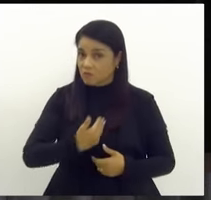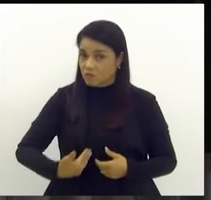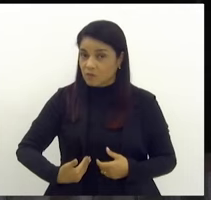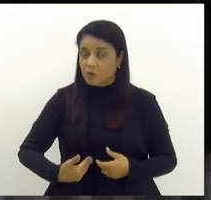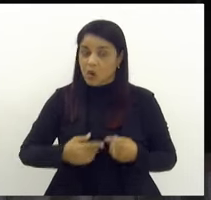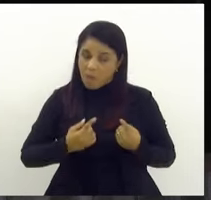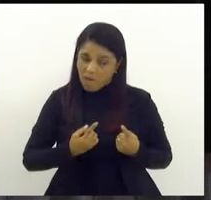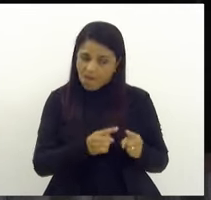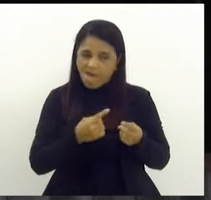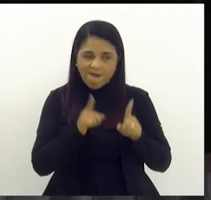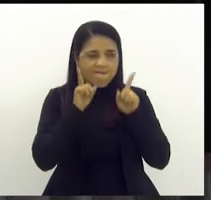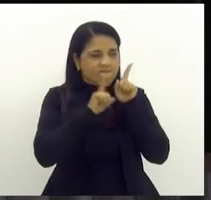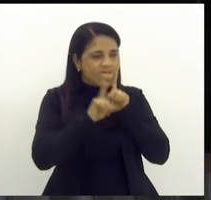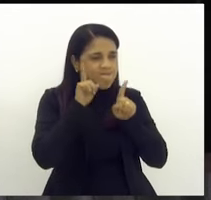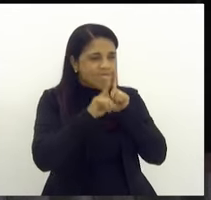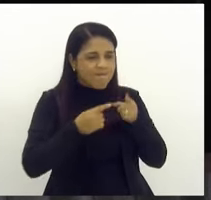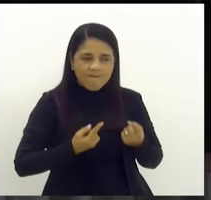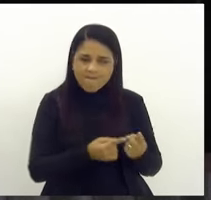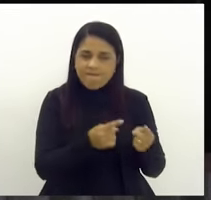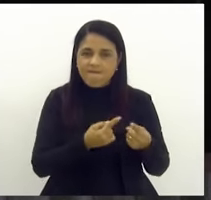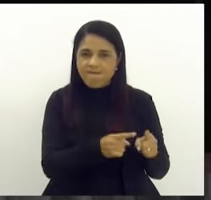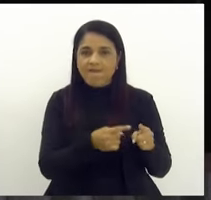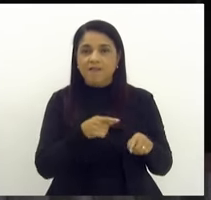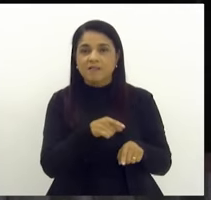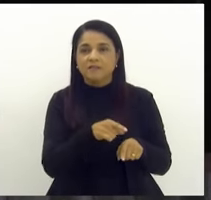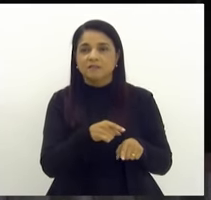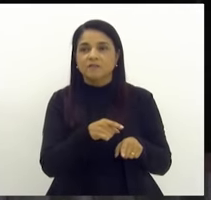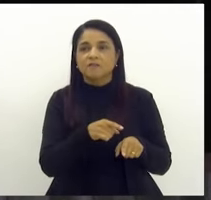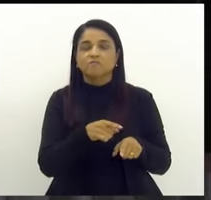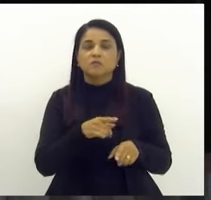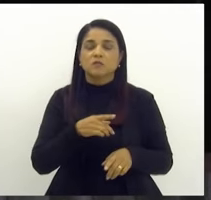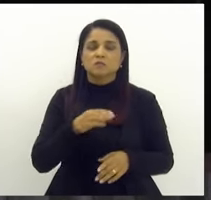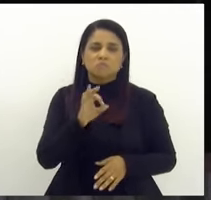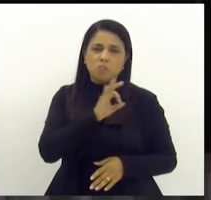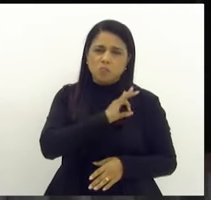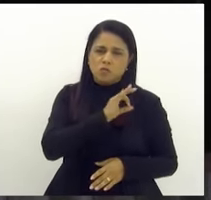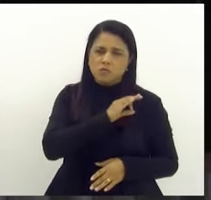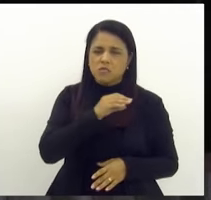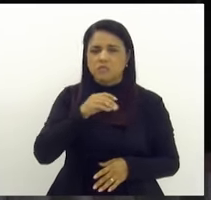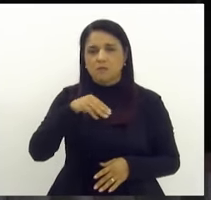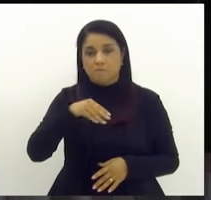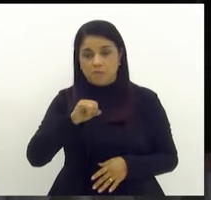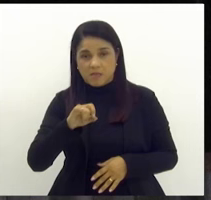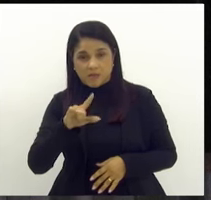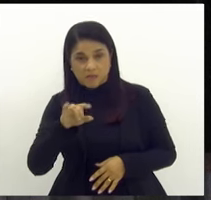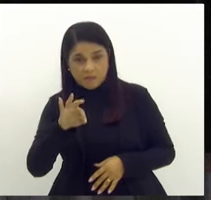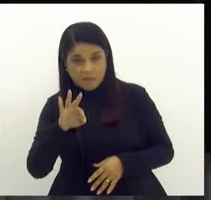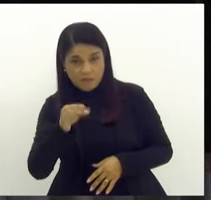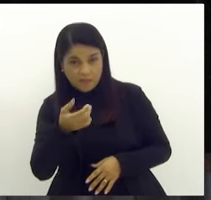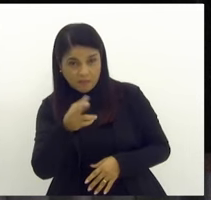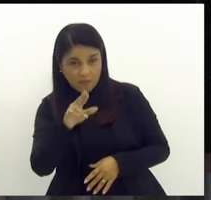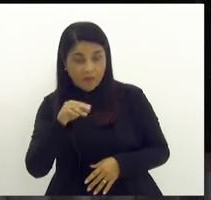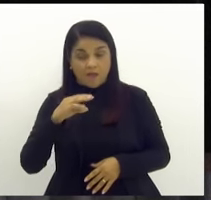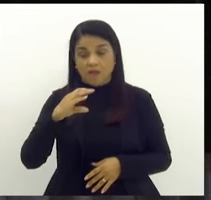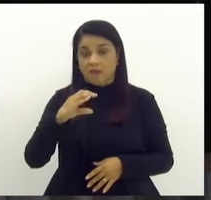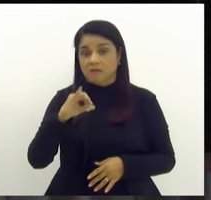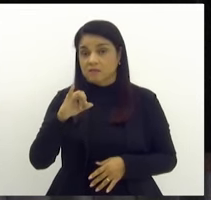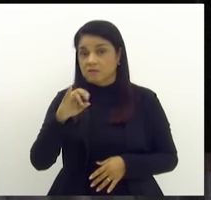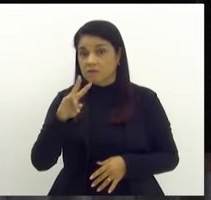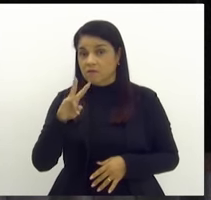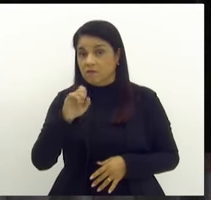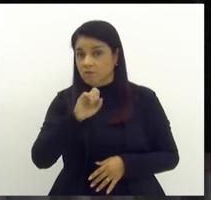mesmo com eles Vocês que são da base do governo que lida com a questão da Polícia Militar do civil tá Aí ó eles vão acabar